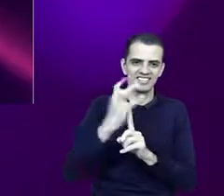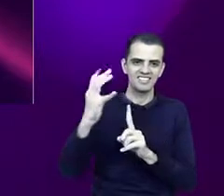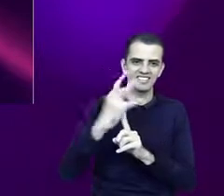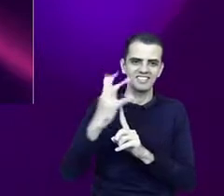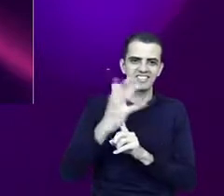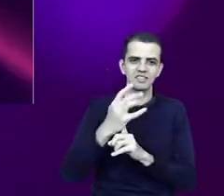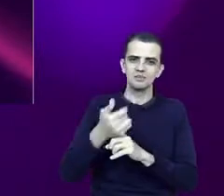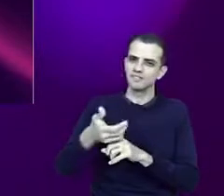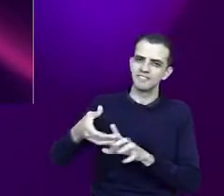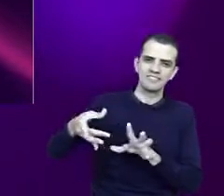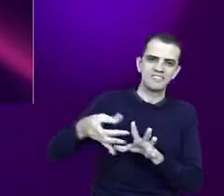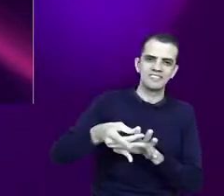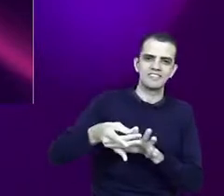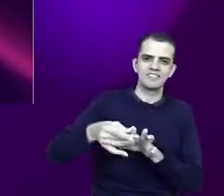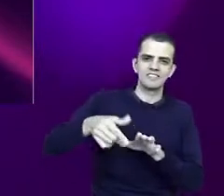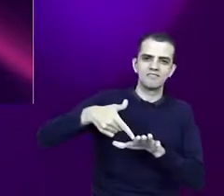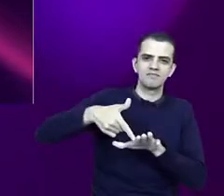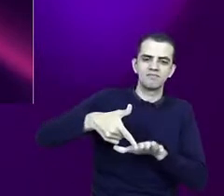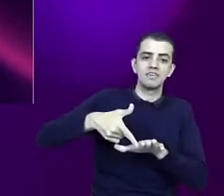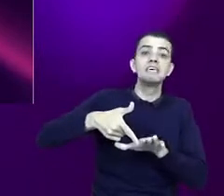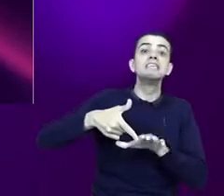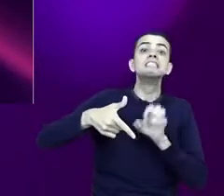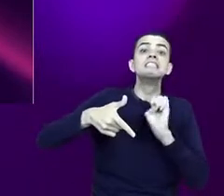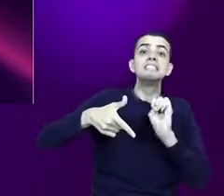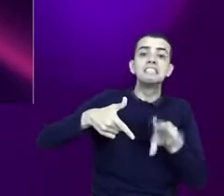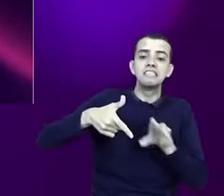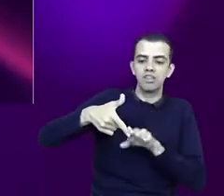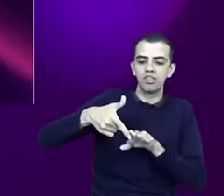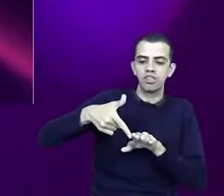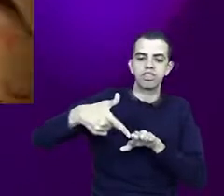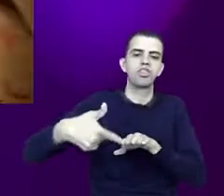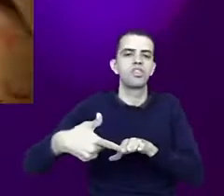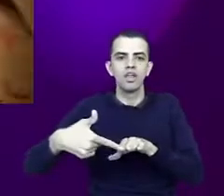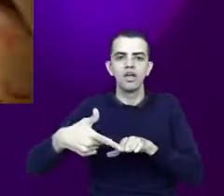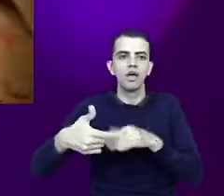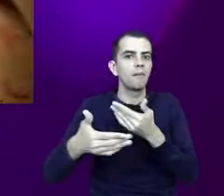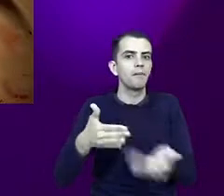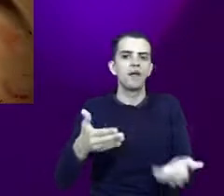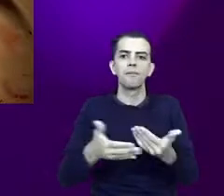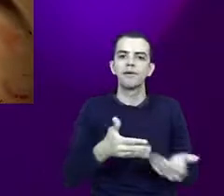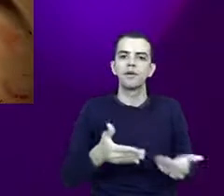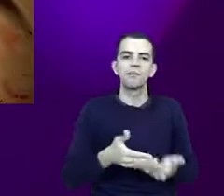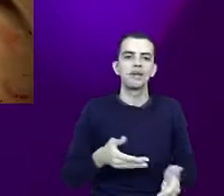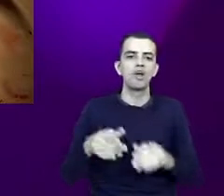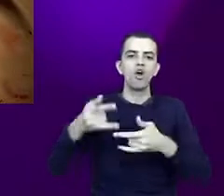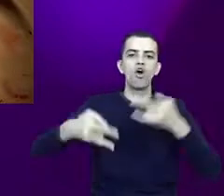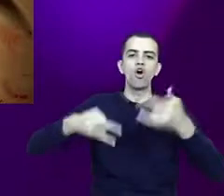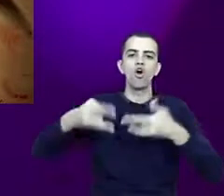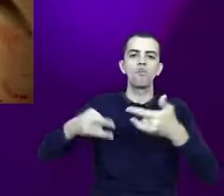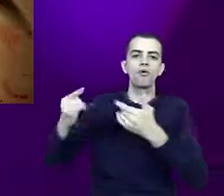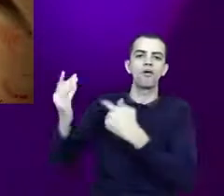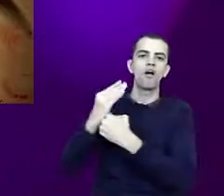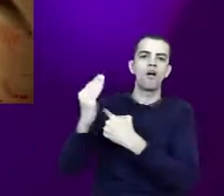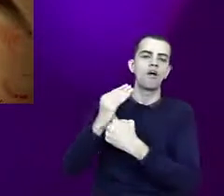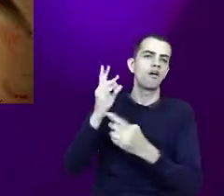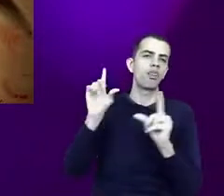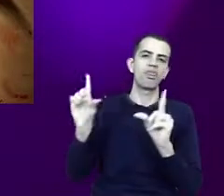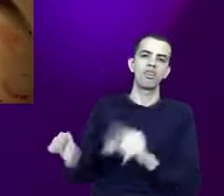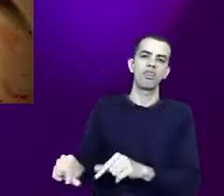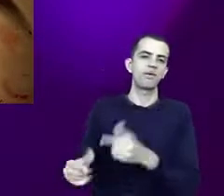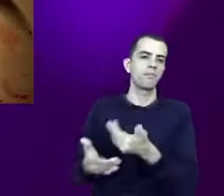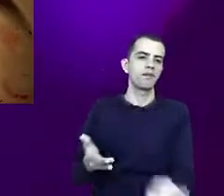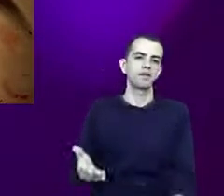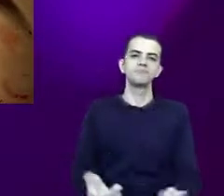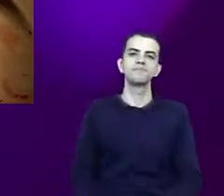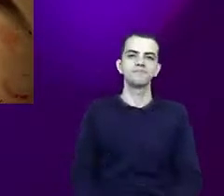pélvica, porque se ela muda, você perde toda a assistência robótica. O